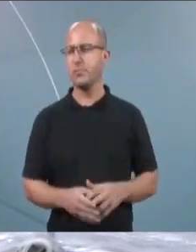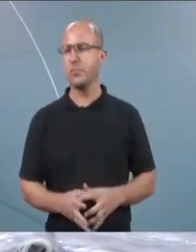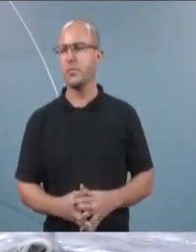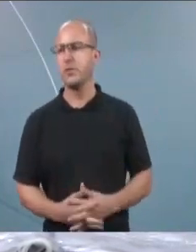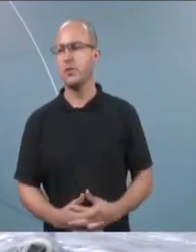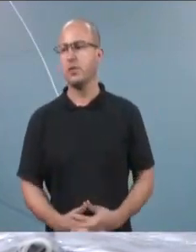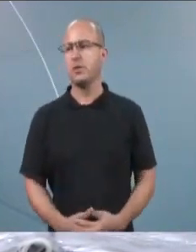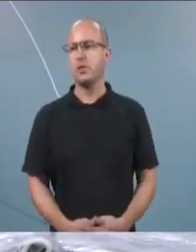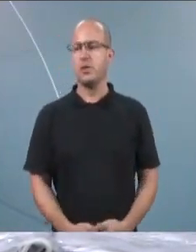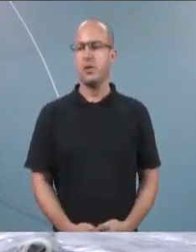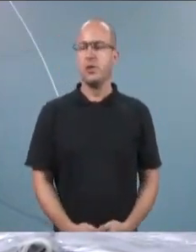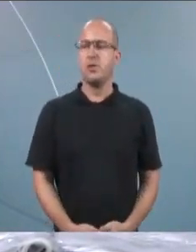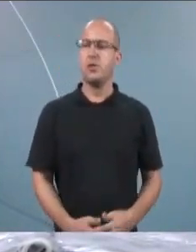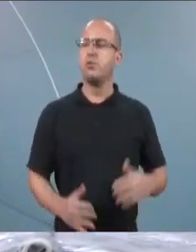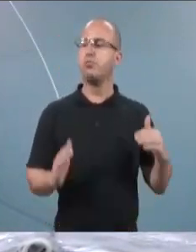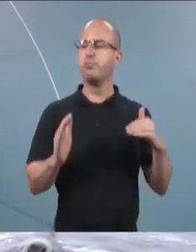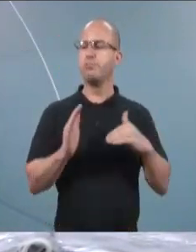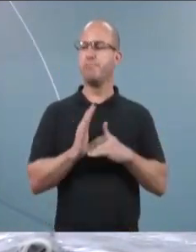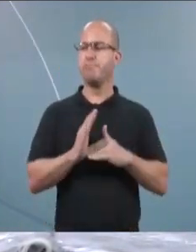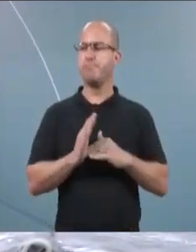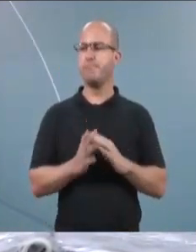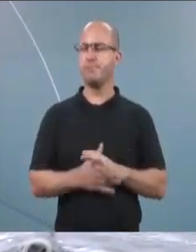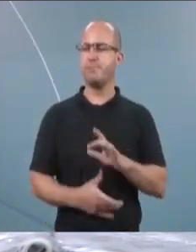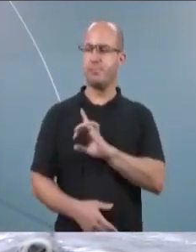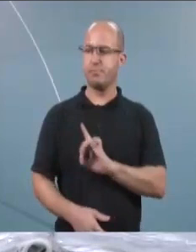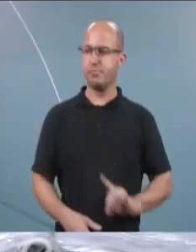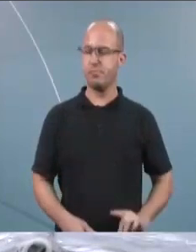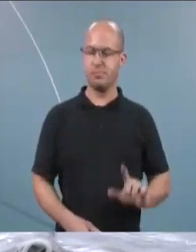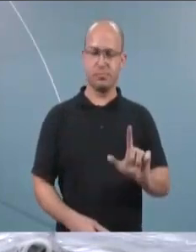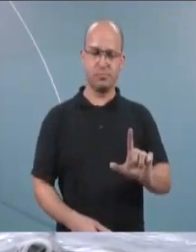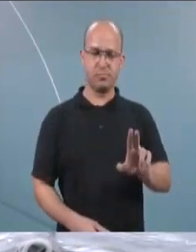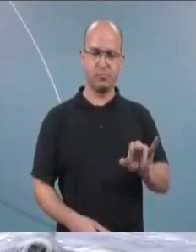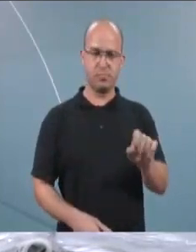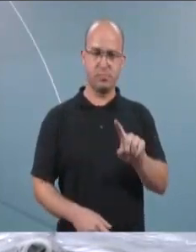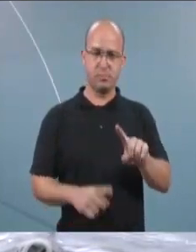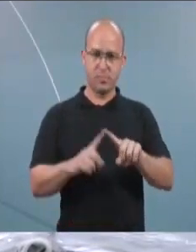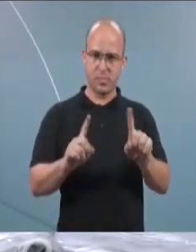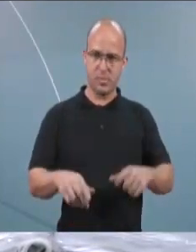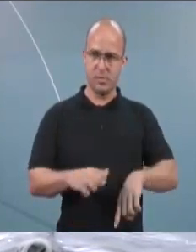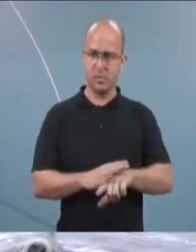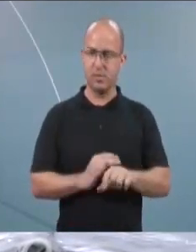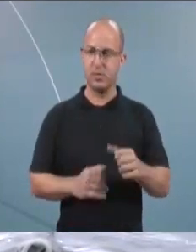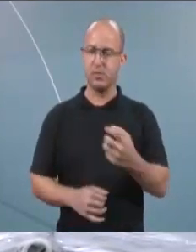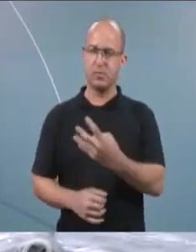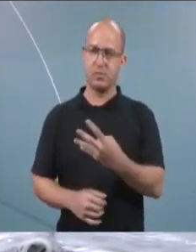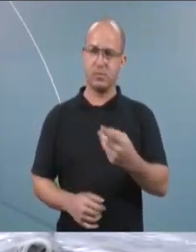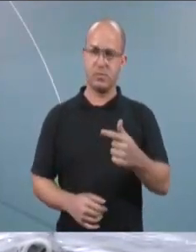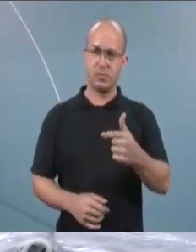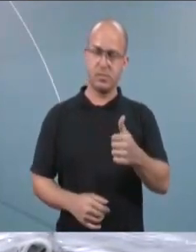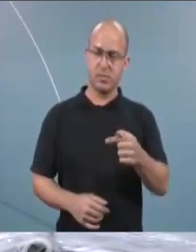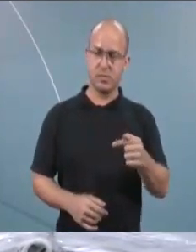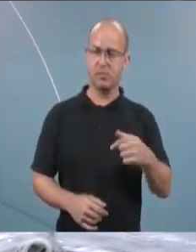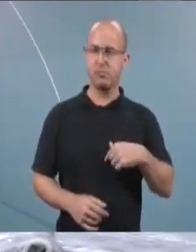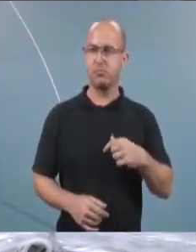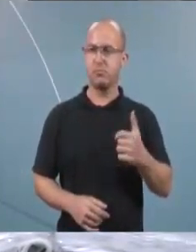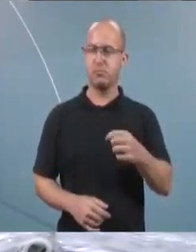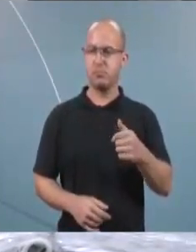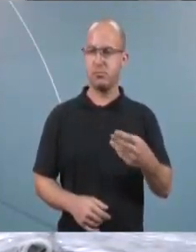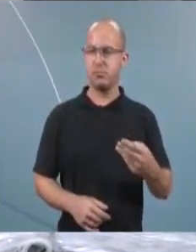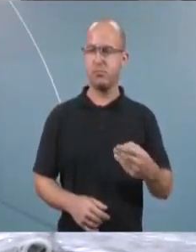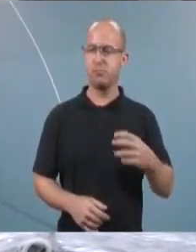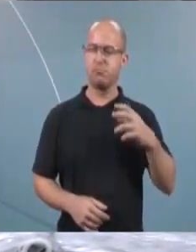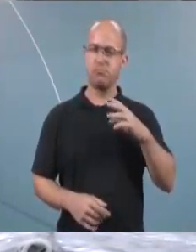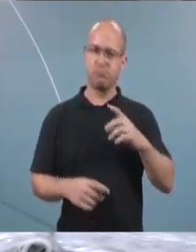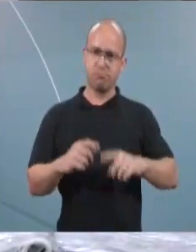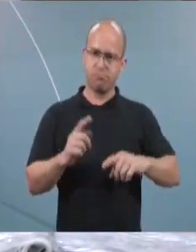substitutivo e por último do deputado Luís Eduardo projeto de lei 47/2003 que reconhece como patrimônio cultural